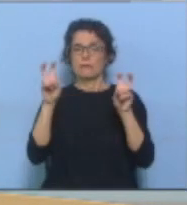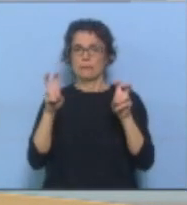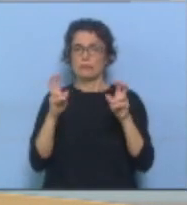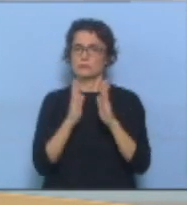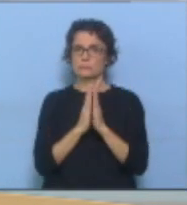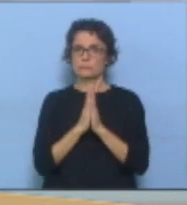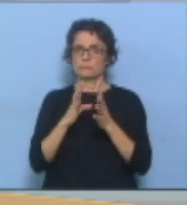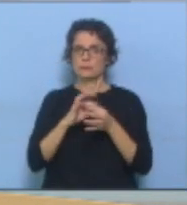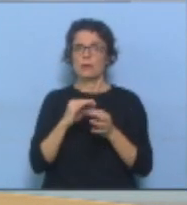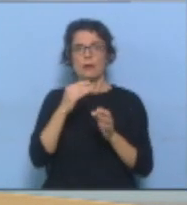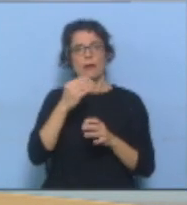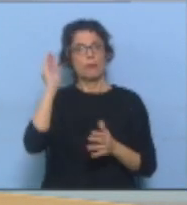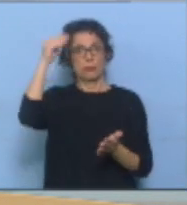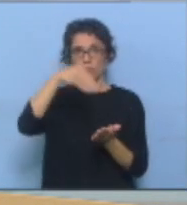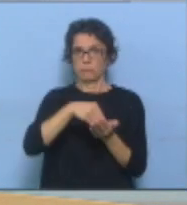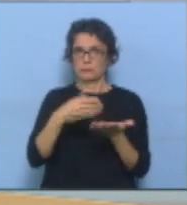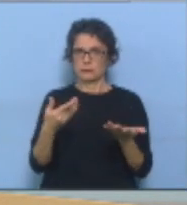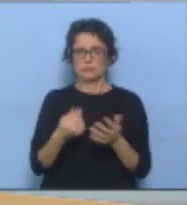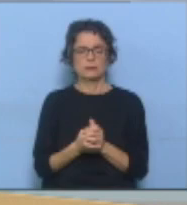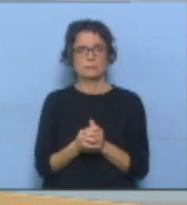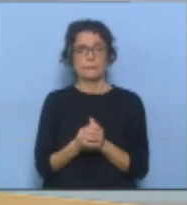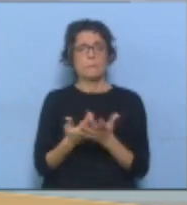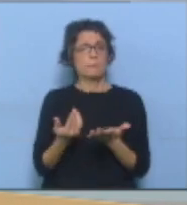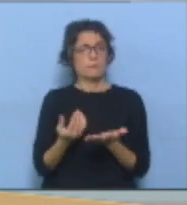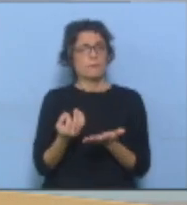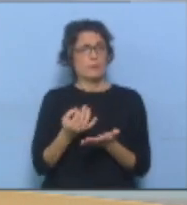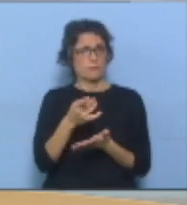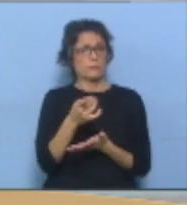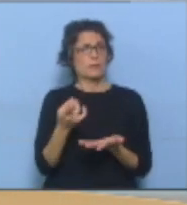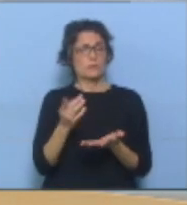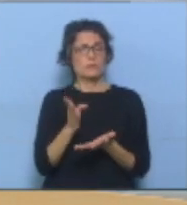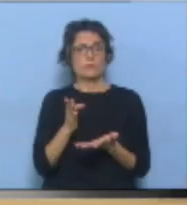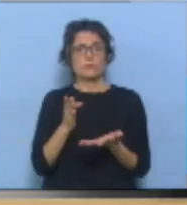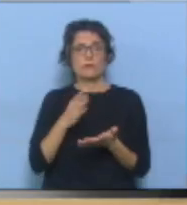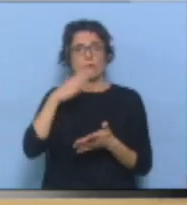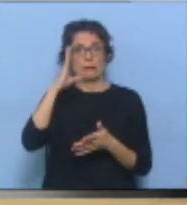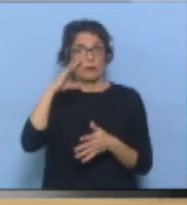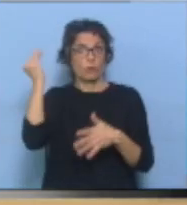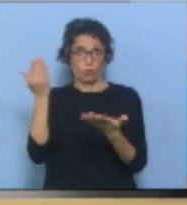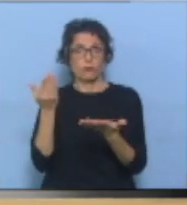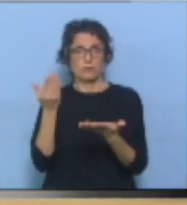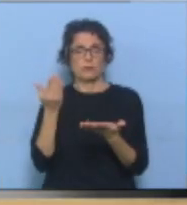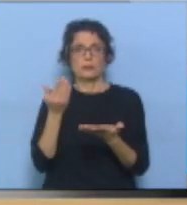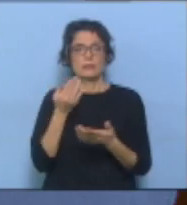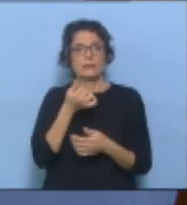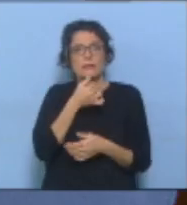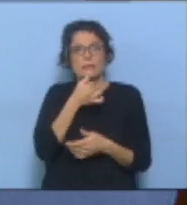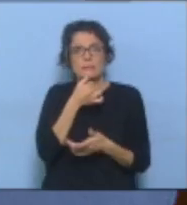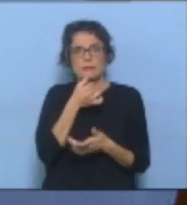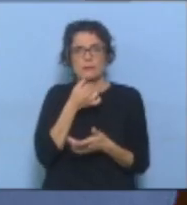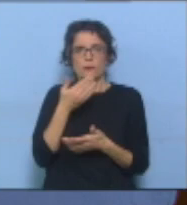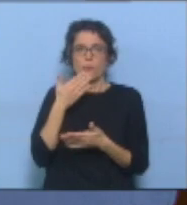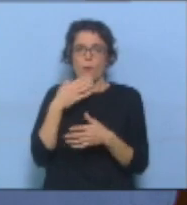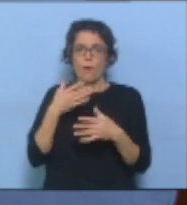batismo. Foi já em idade adulta que deu este passo na sua vida de receber o batismo, querer